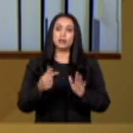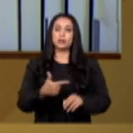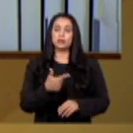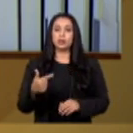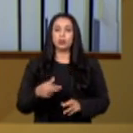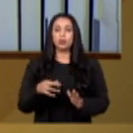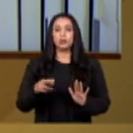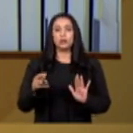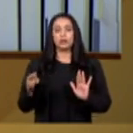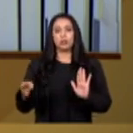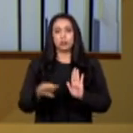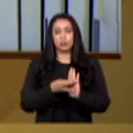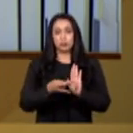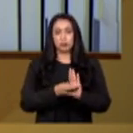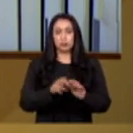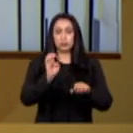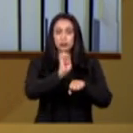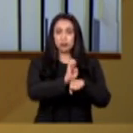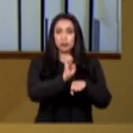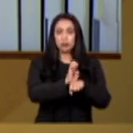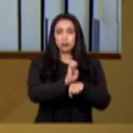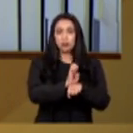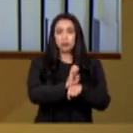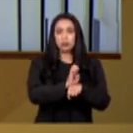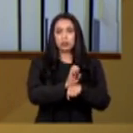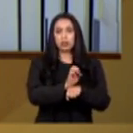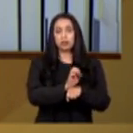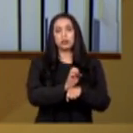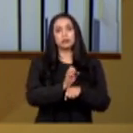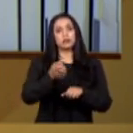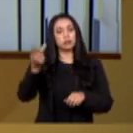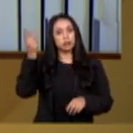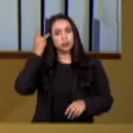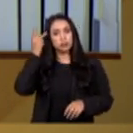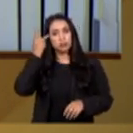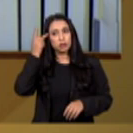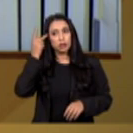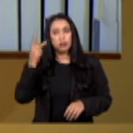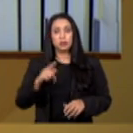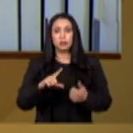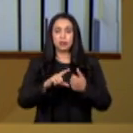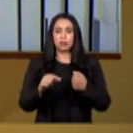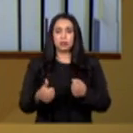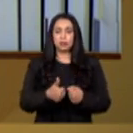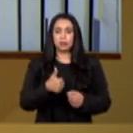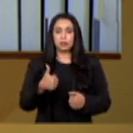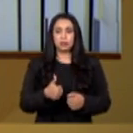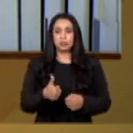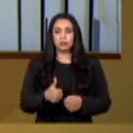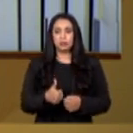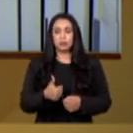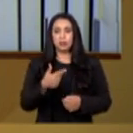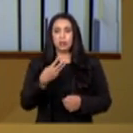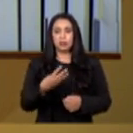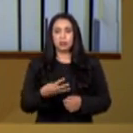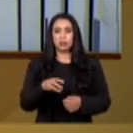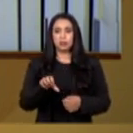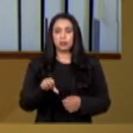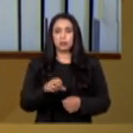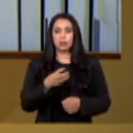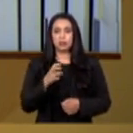regimento interno do tribunal de justiça do estado de são paulo e do artigo primeiro para as 1º da resolução nº 395 de